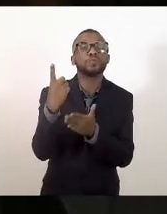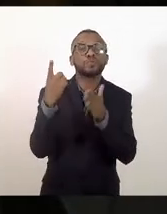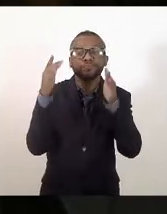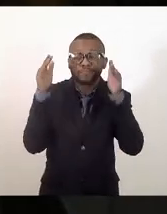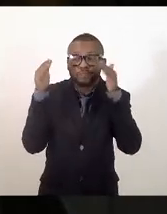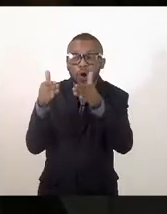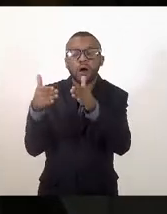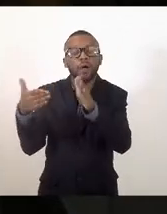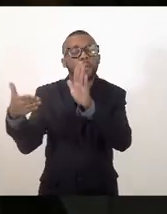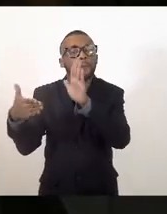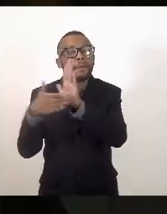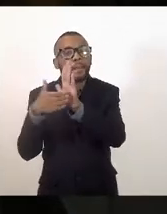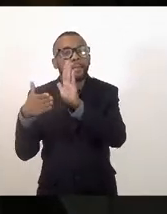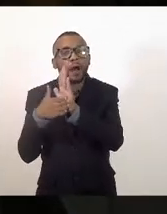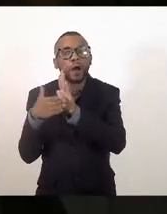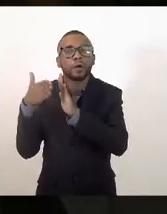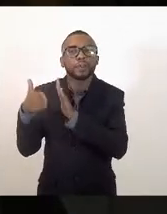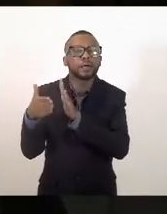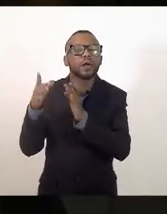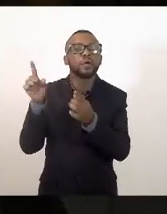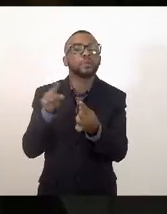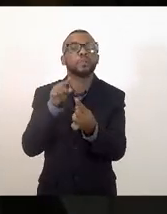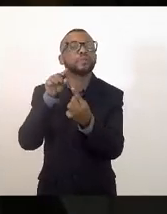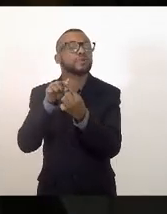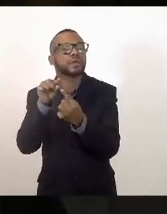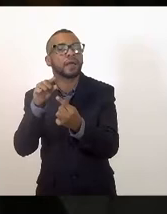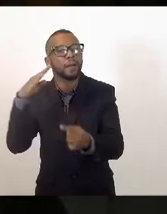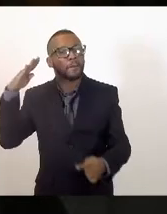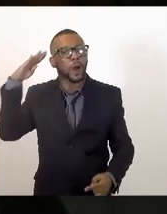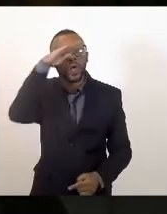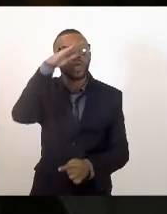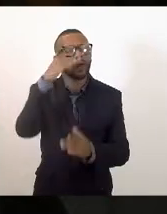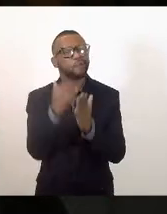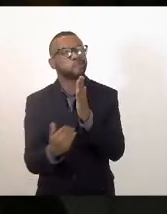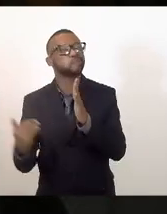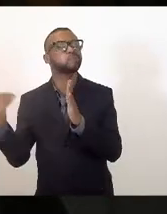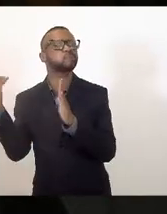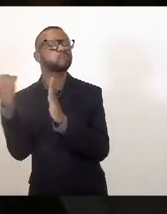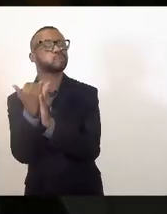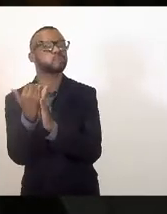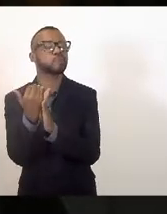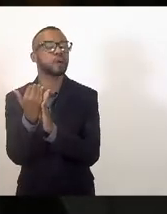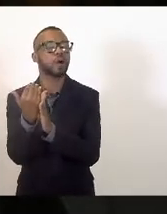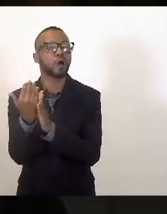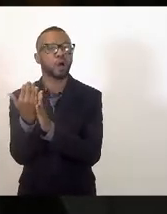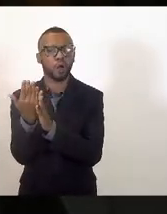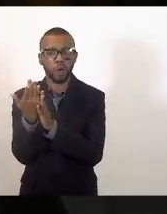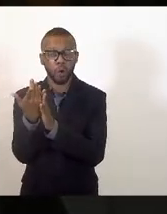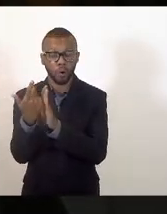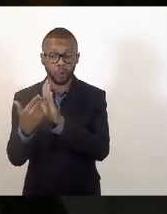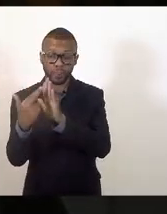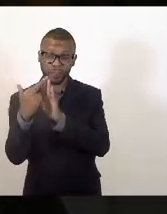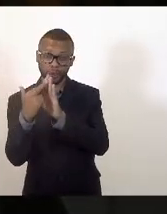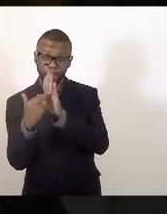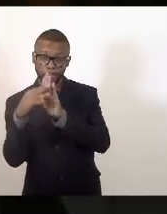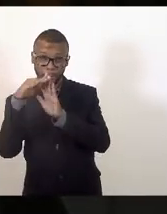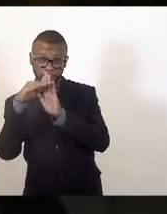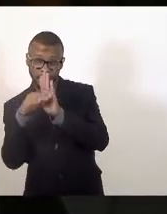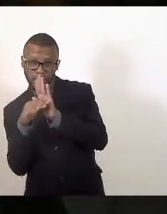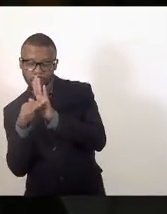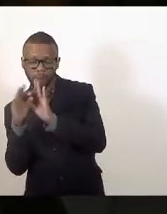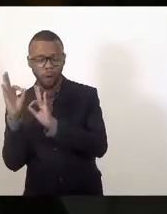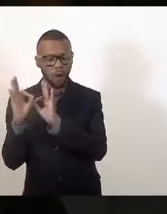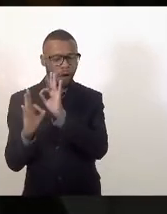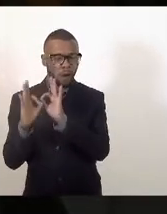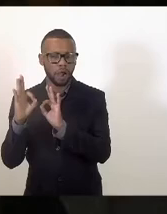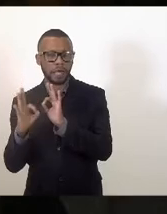uma pauta para que Bolsonaro radicalize os seus princípios,